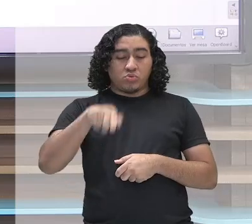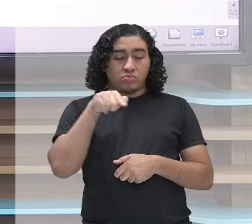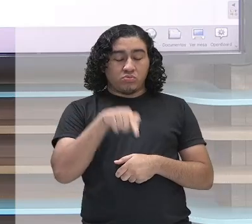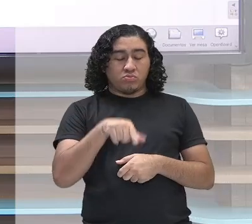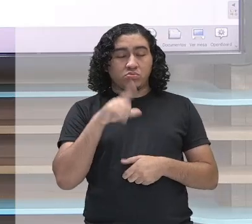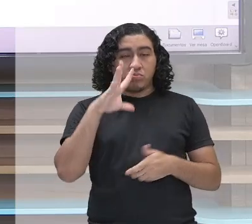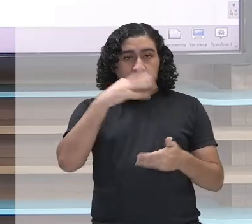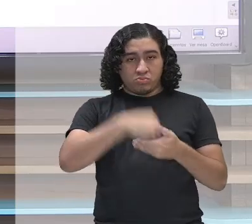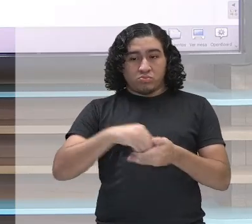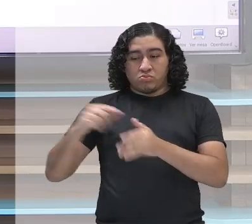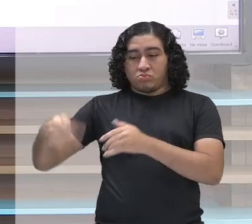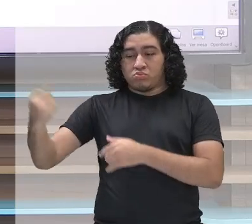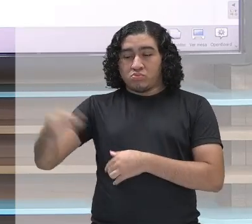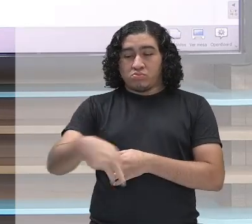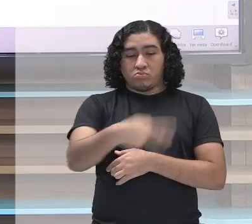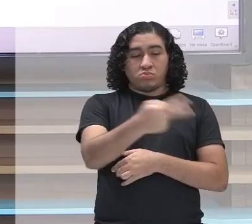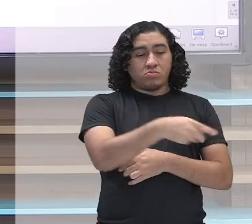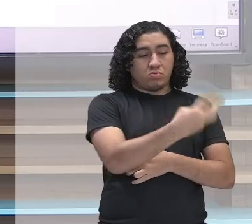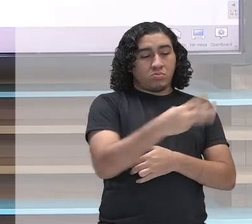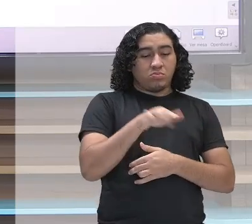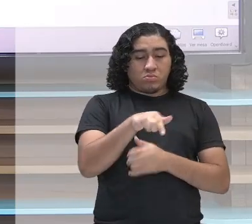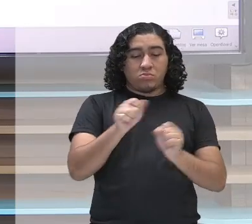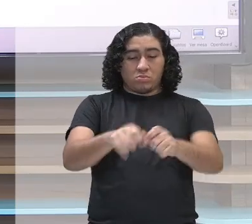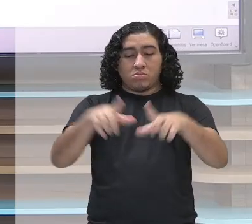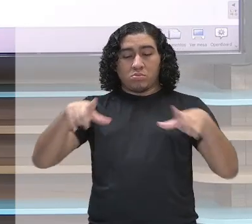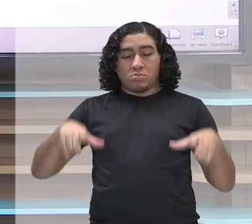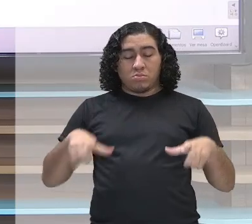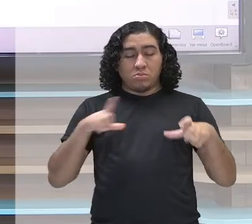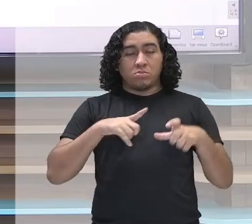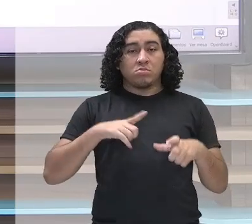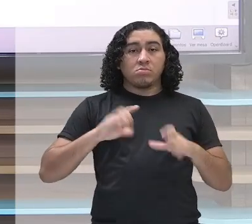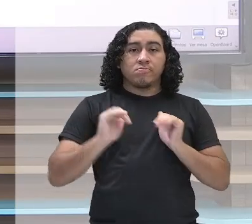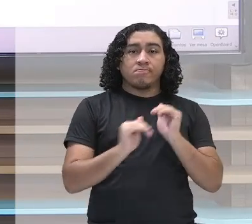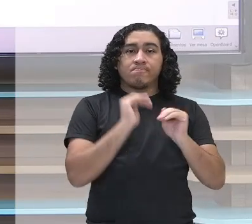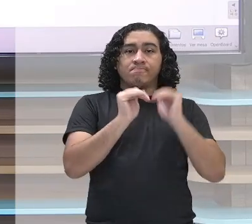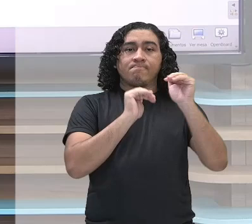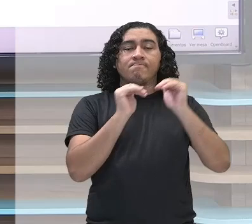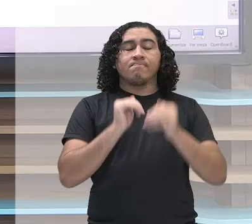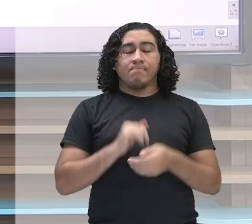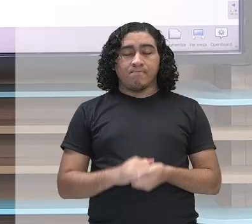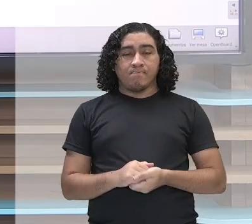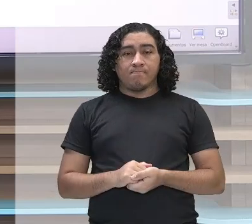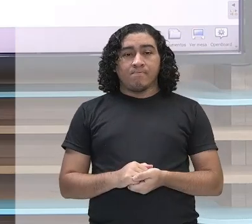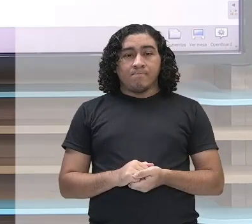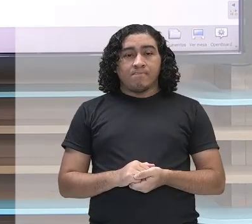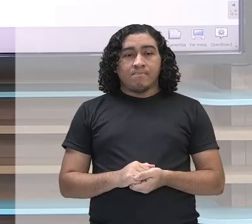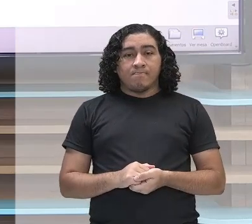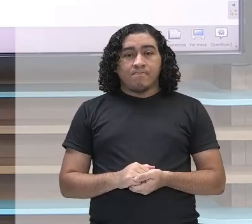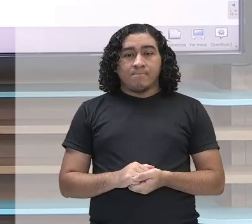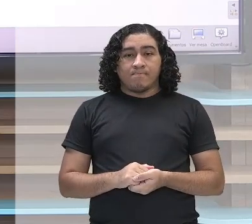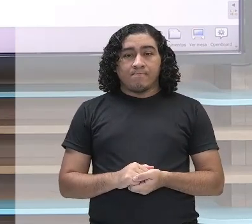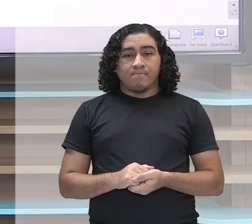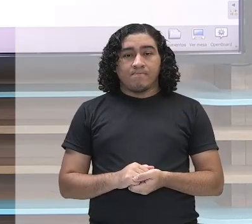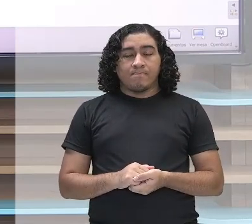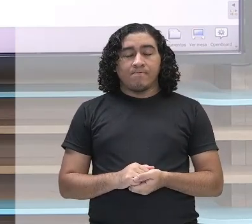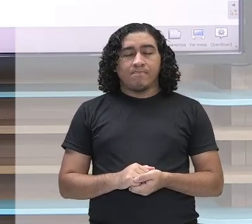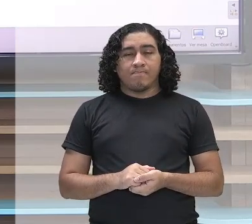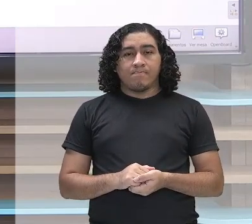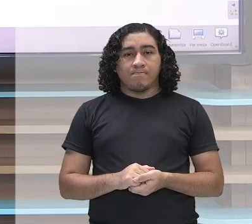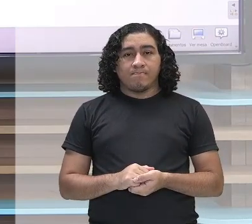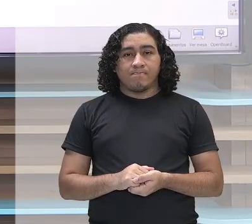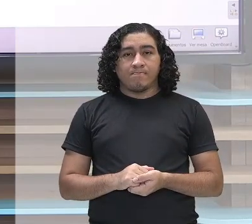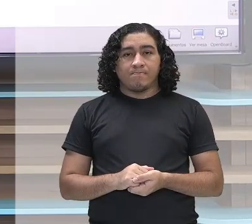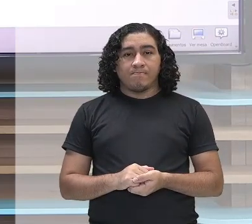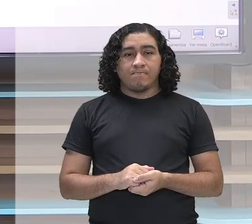dessa classificação desse processo de urbanização, certo? E aí nós temos, olha, como que se deu